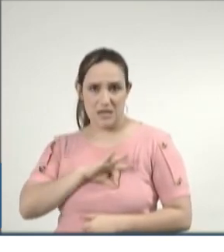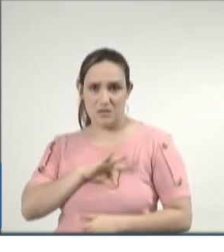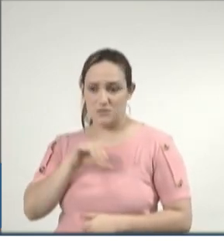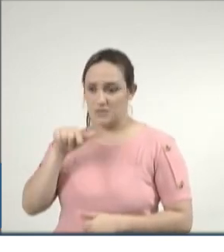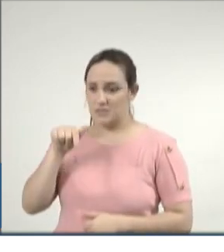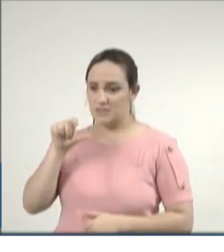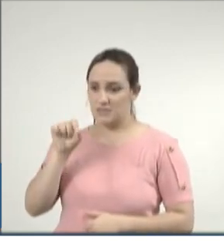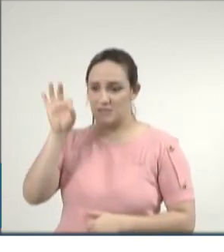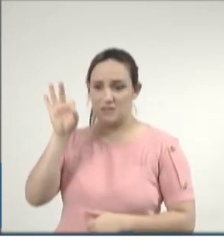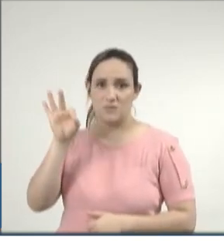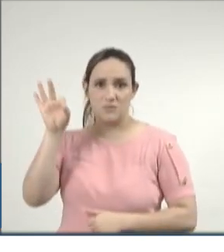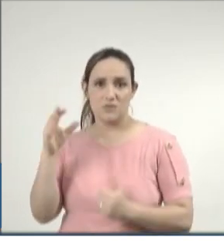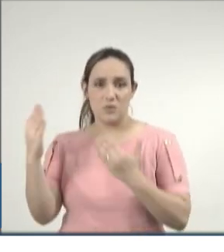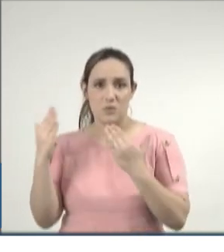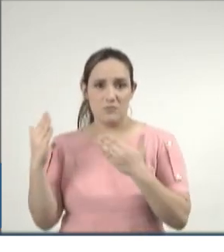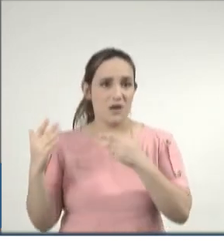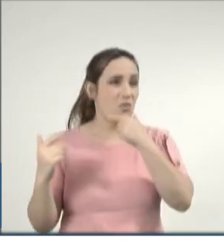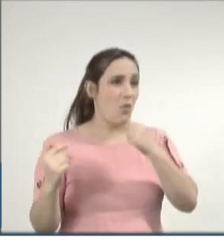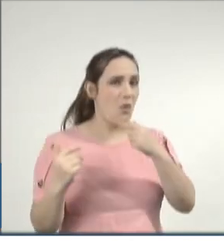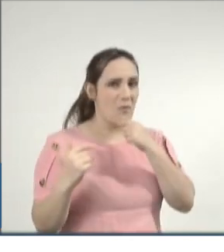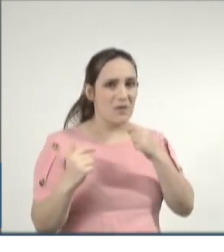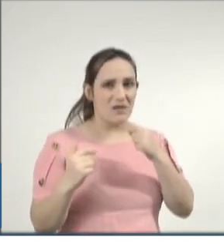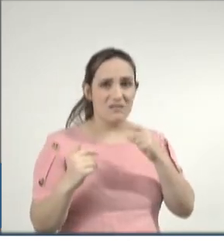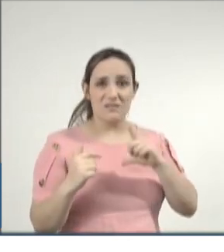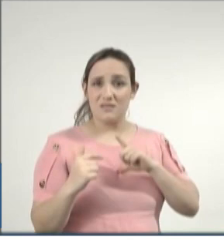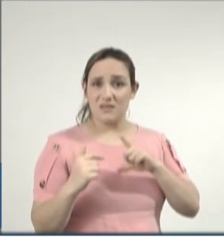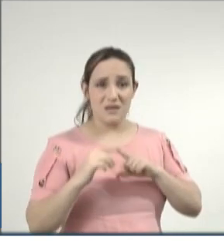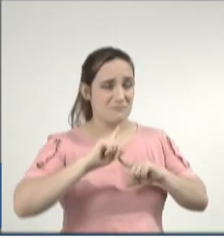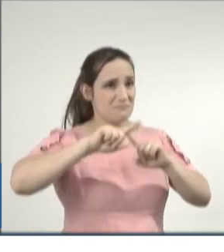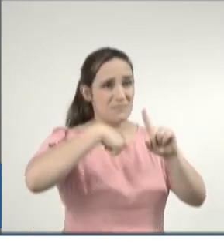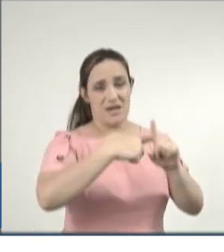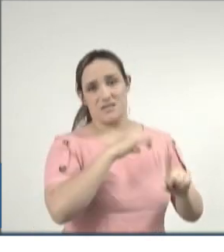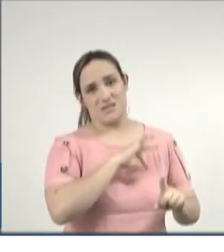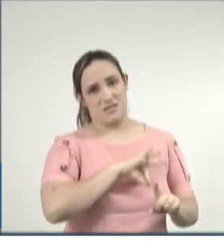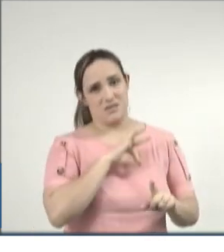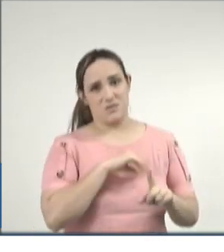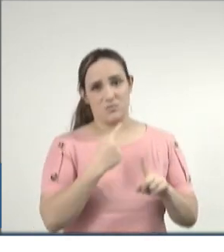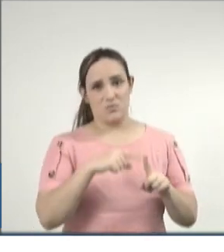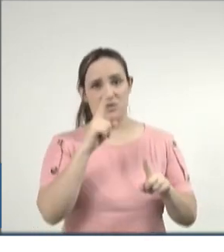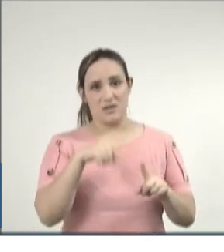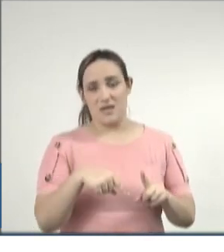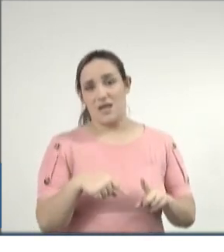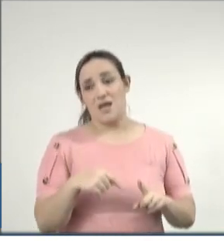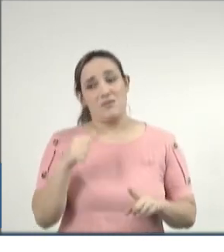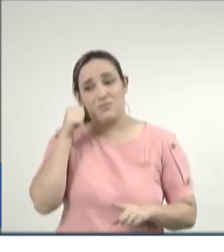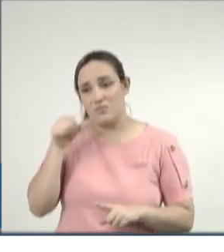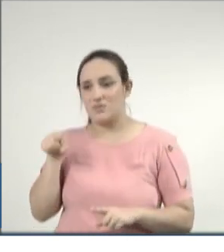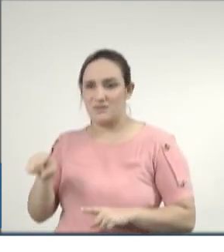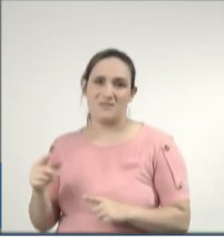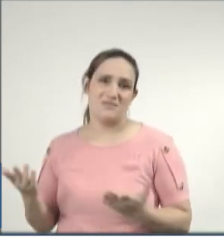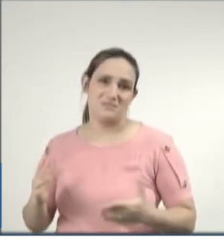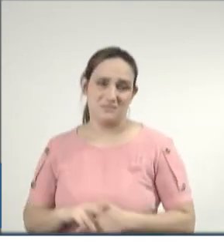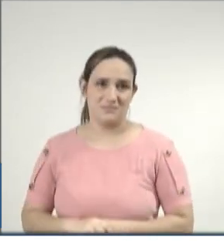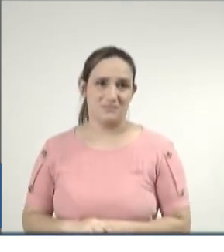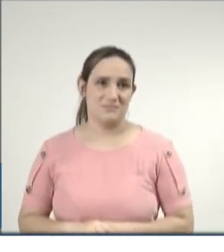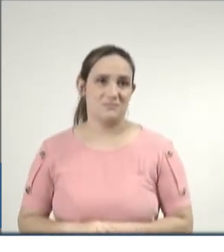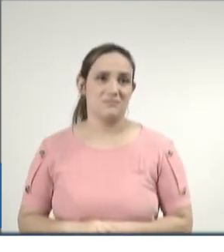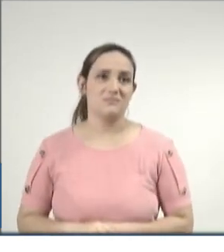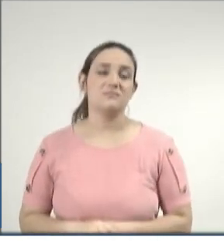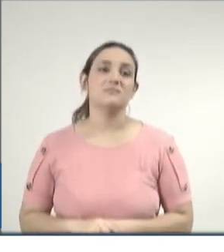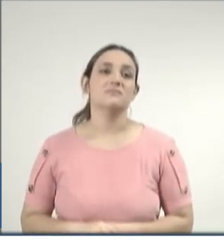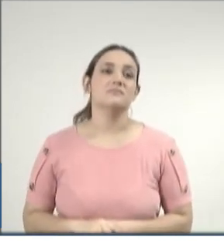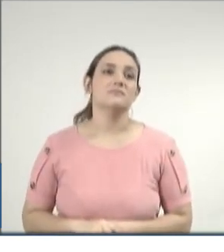quê? Porque ela é mulher. E aí a gente entra num tópico bem importante para as nossas